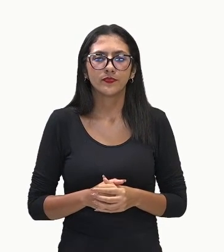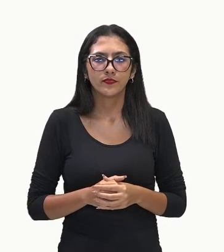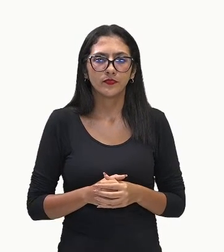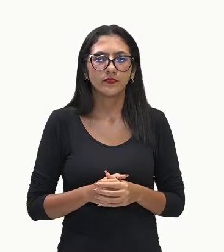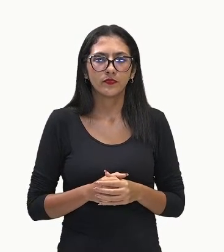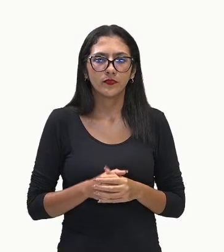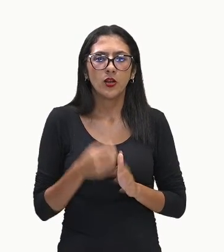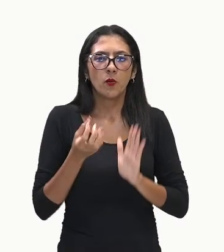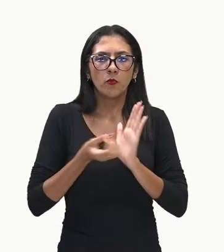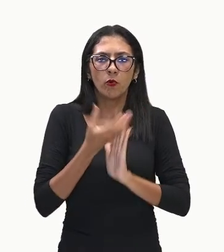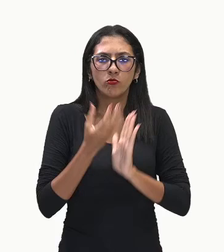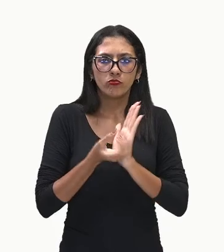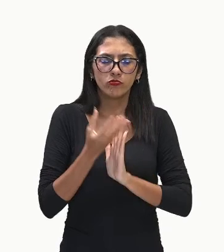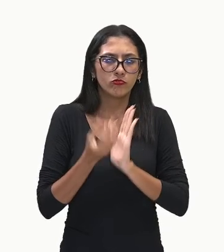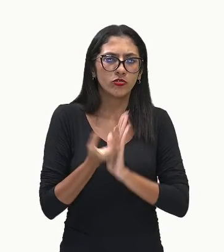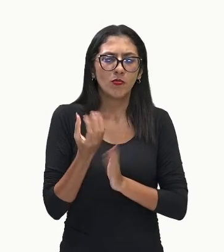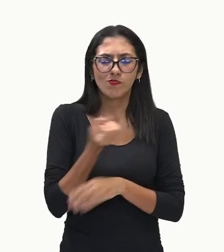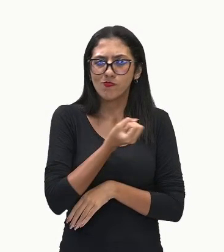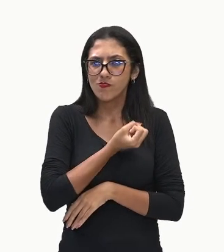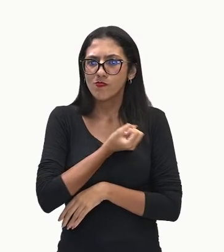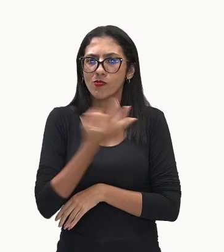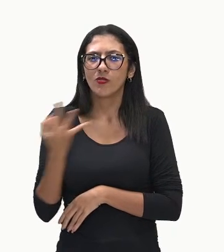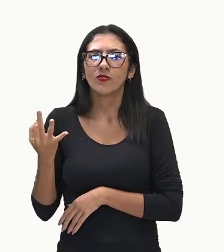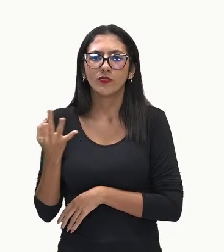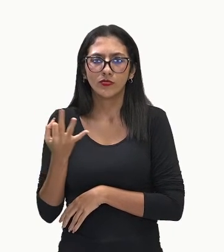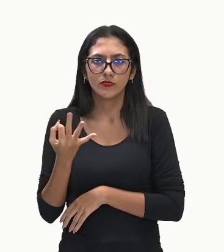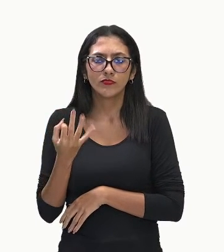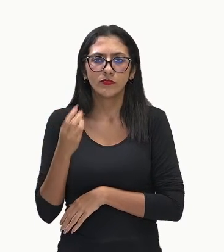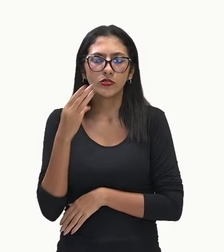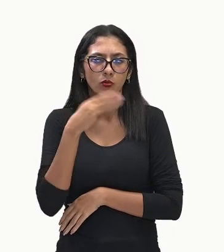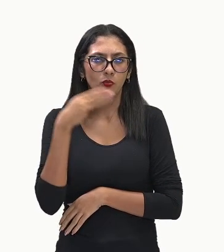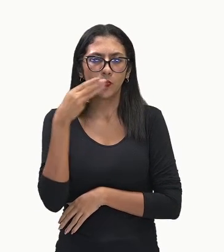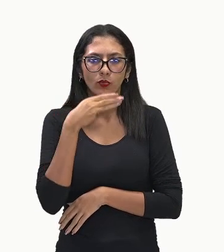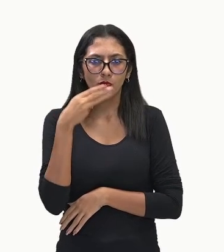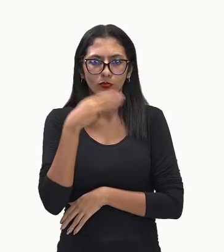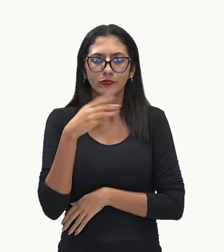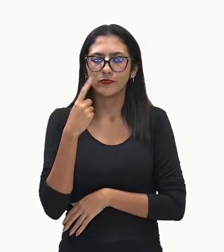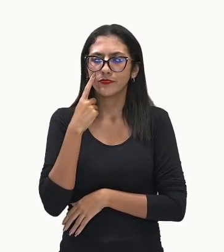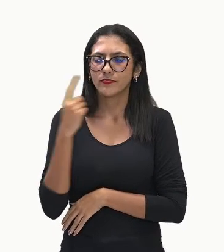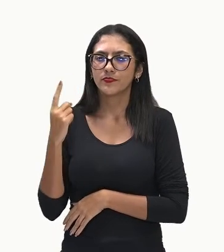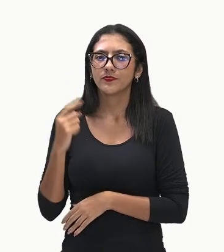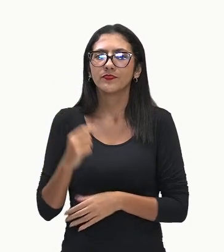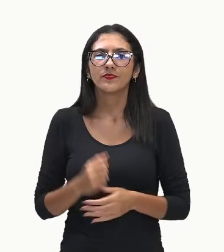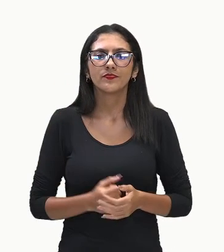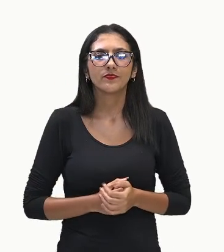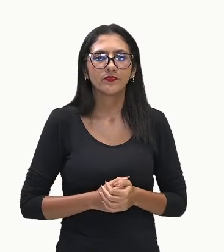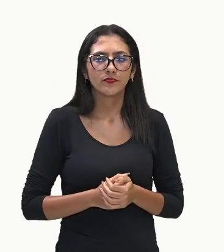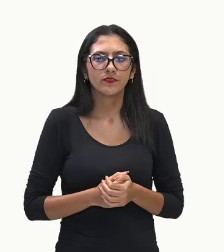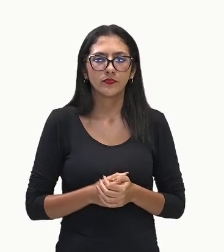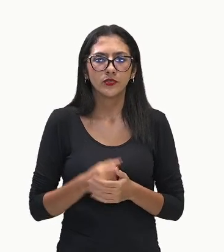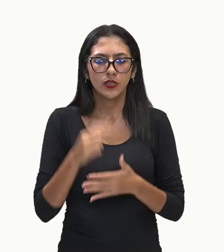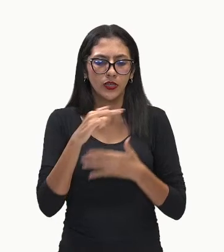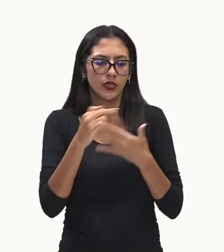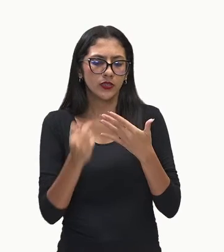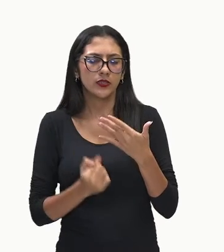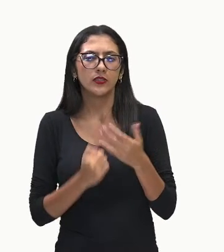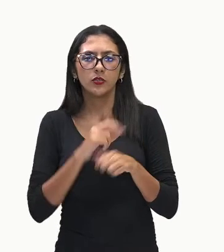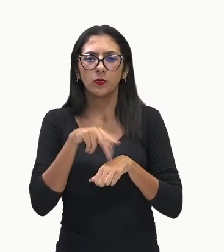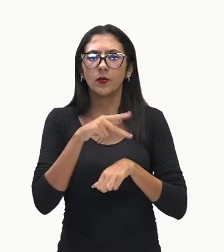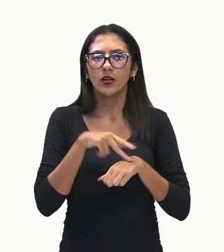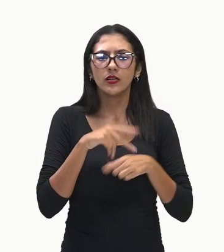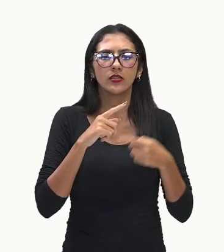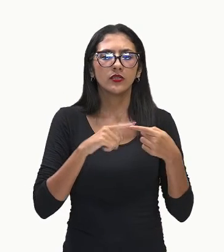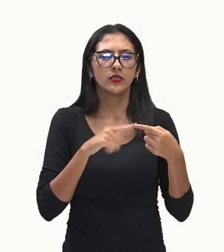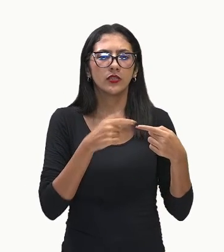em milhares de toneladas, né, de mel. Aí temos aí 5 países: